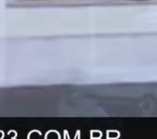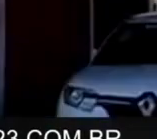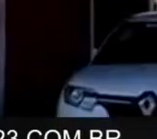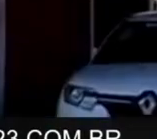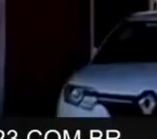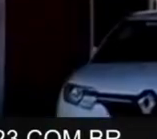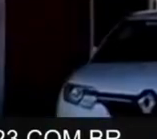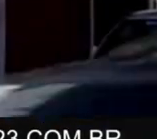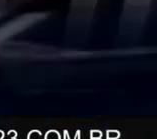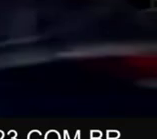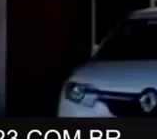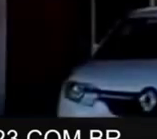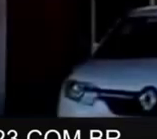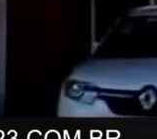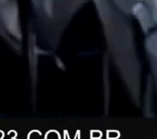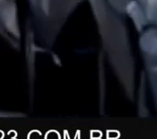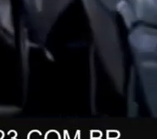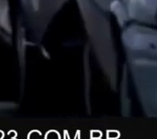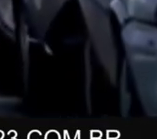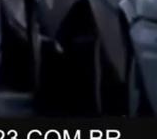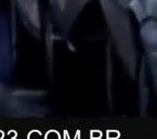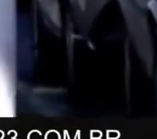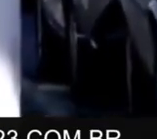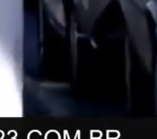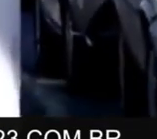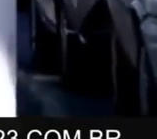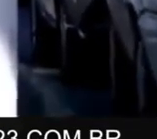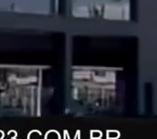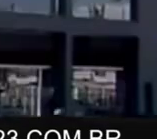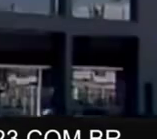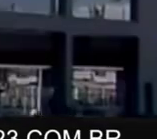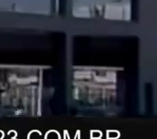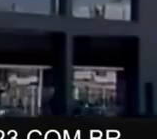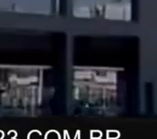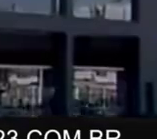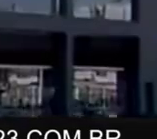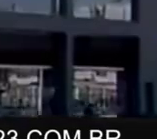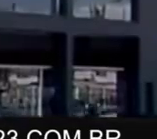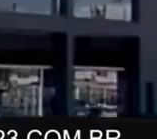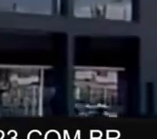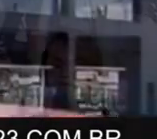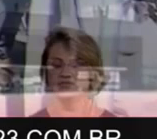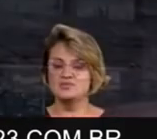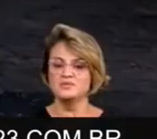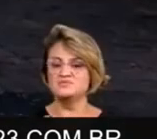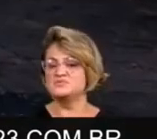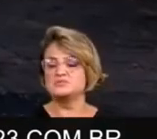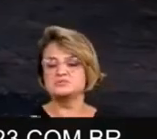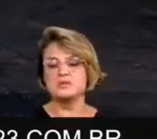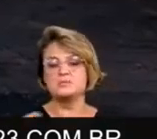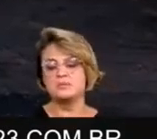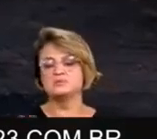e preocupados com essa situação. Tem a matéria completa, você vê aqui no JR23. A taxa anual de aumento foi de apenas